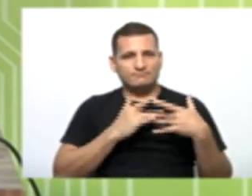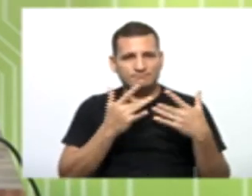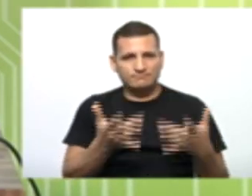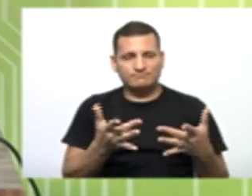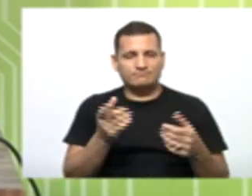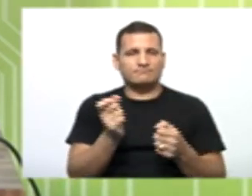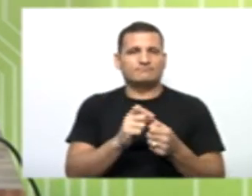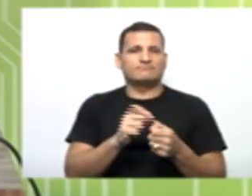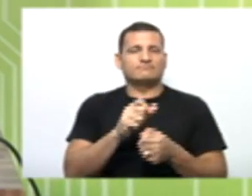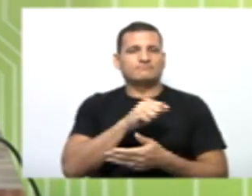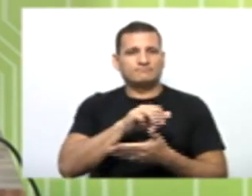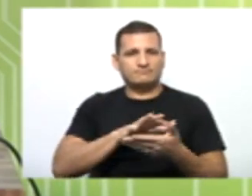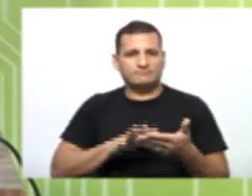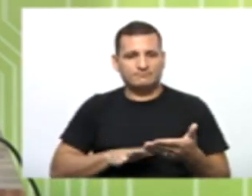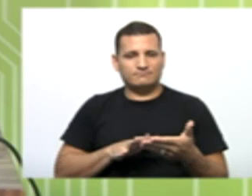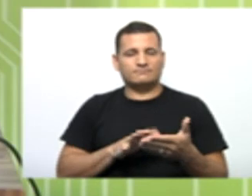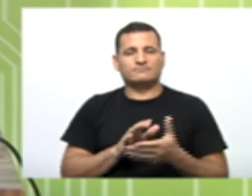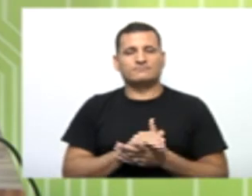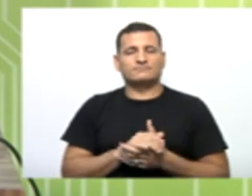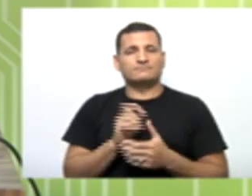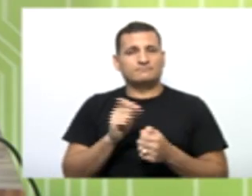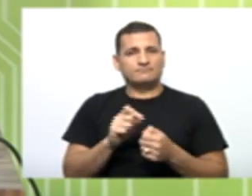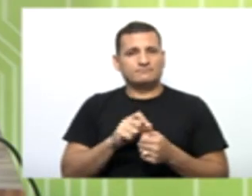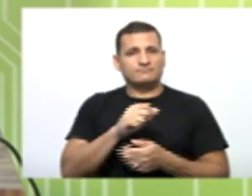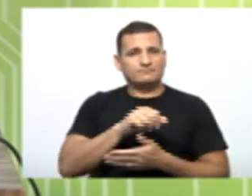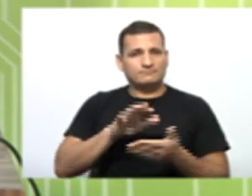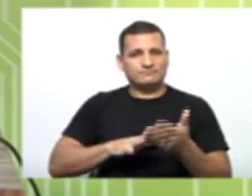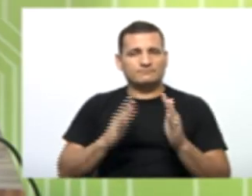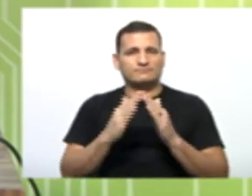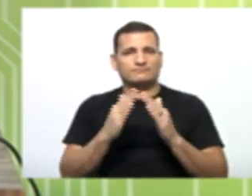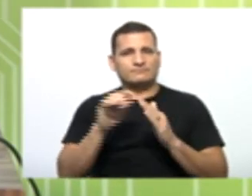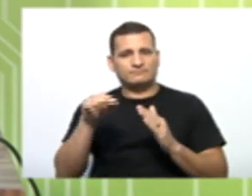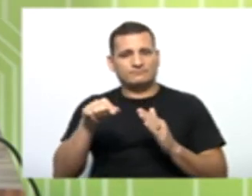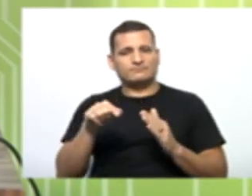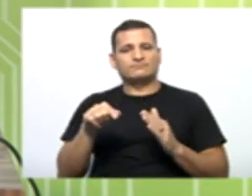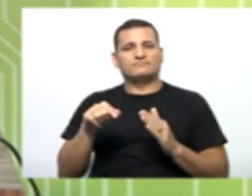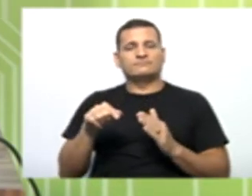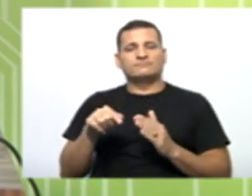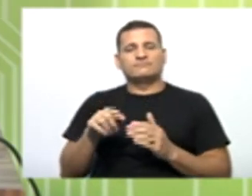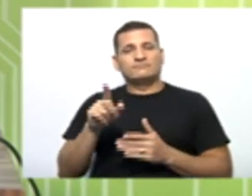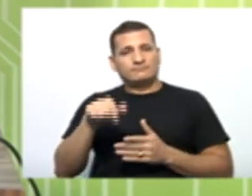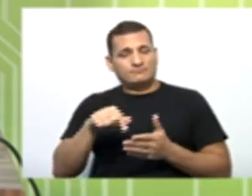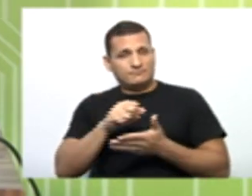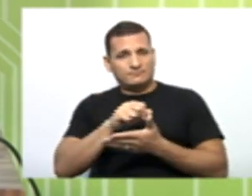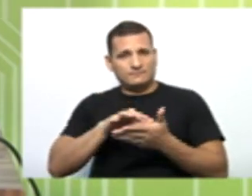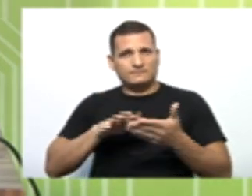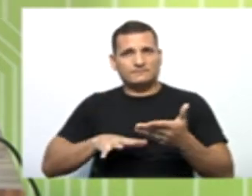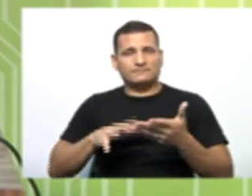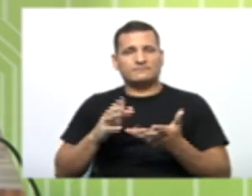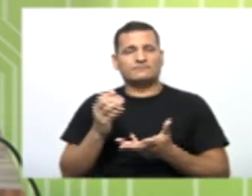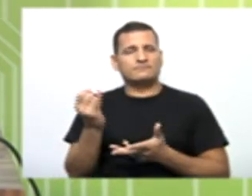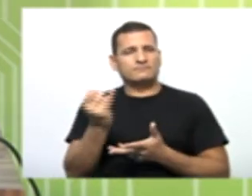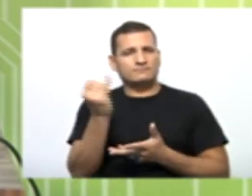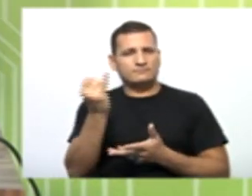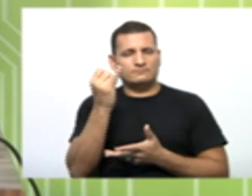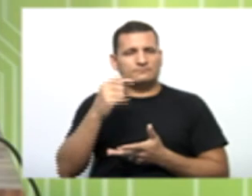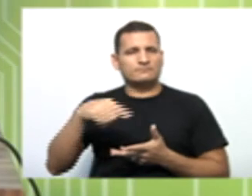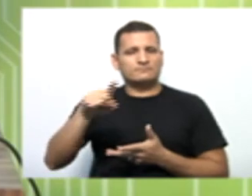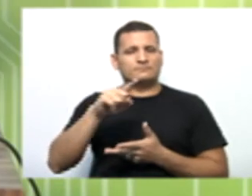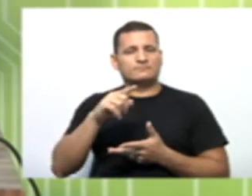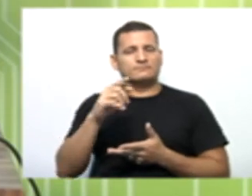fazendo as atividades, façam a atividade de percurso, ela será uma atividade fundamental para que vocês